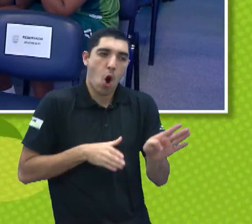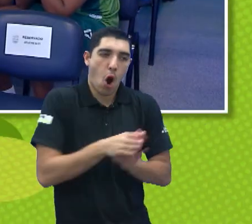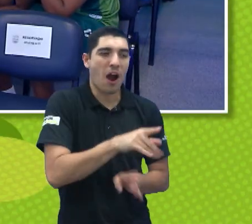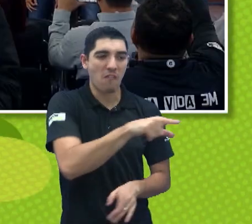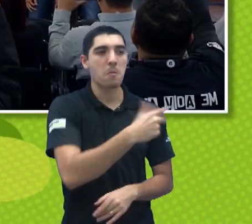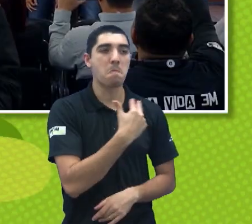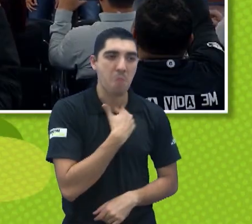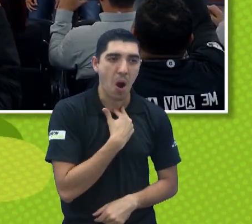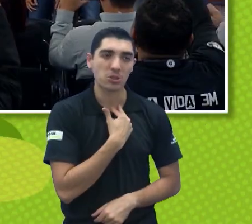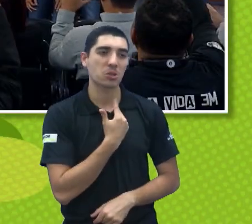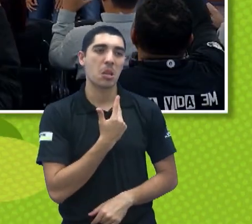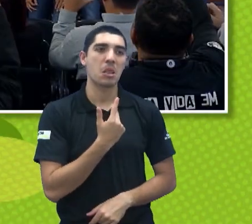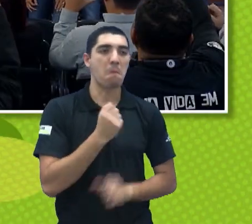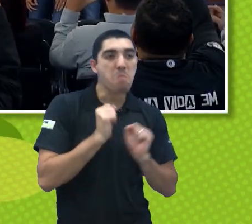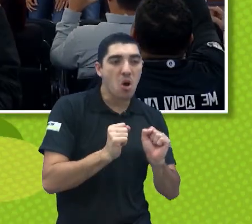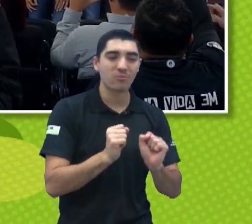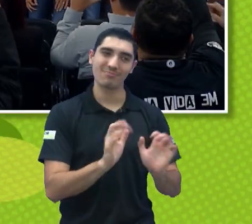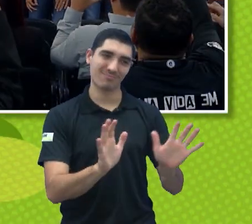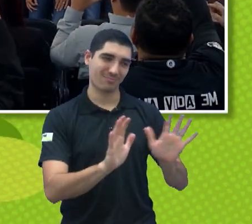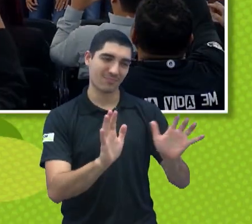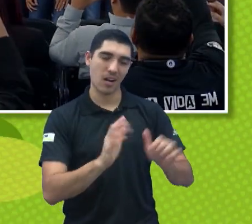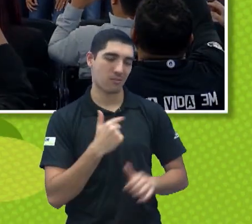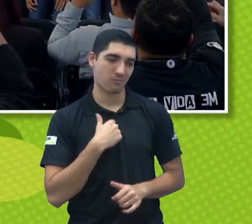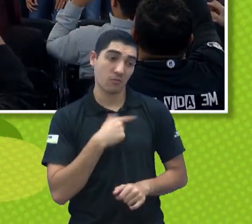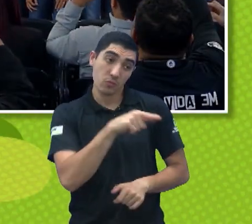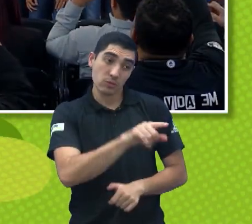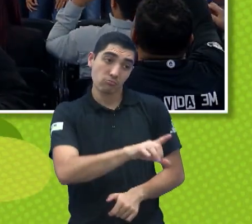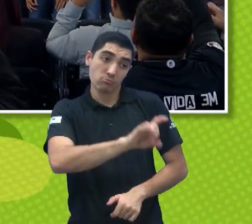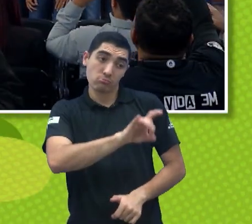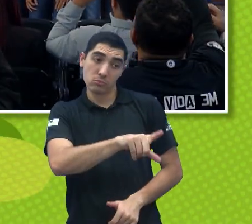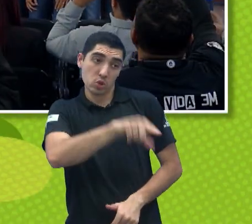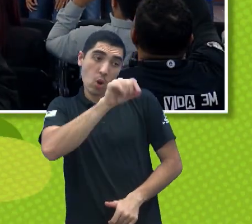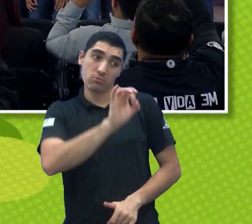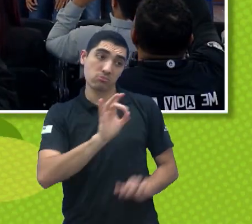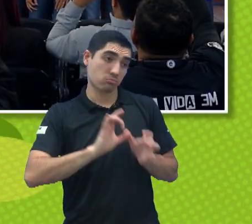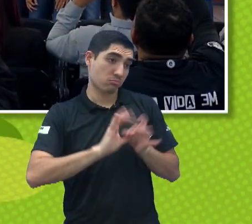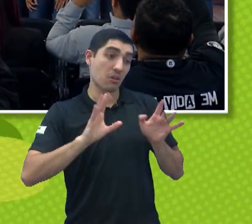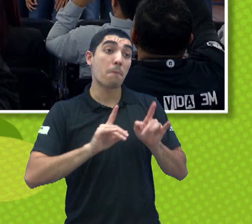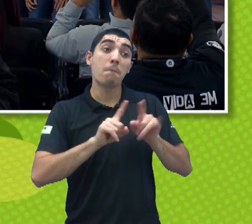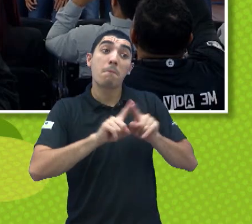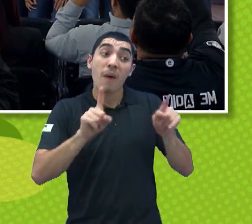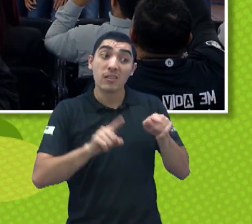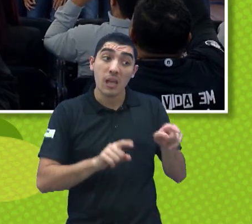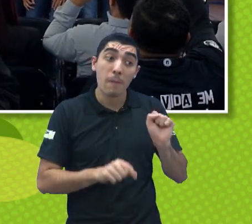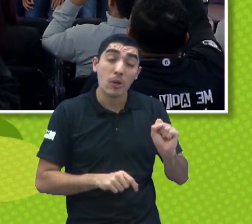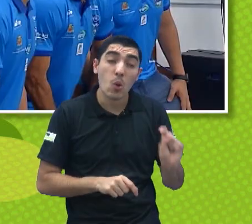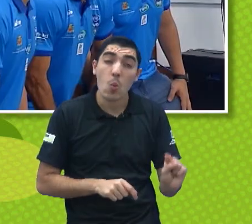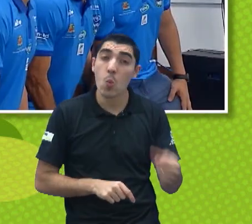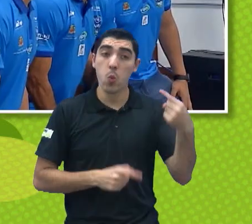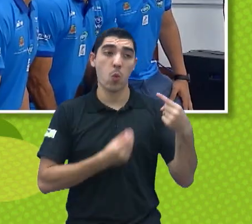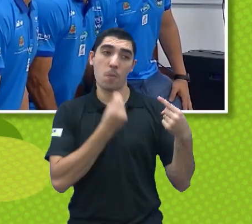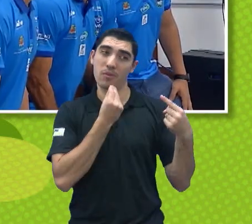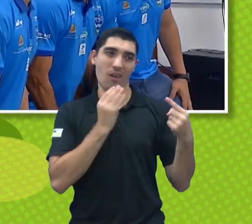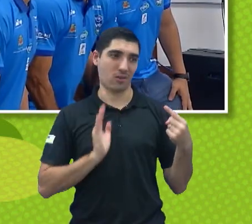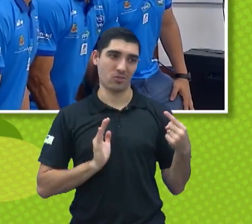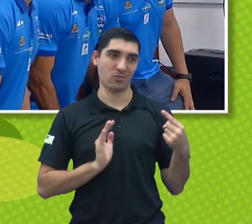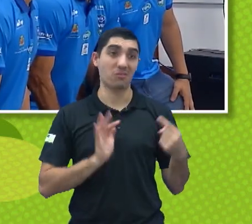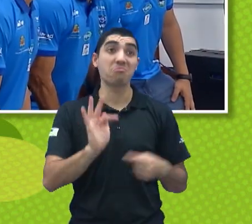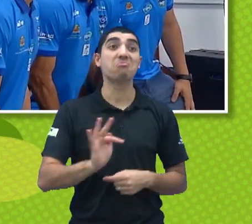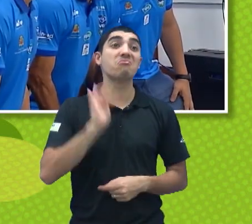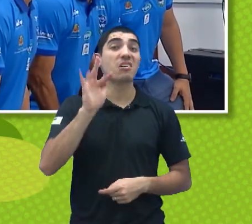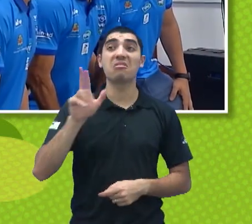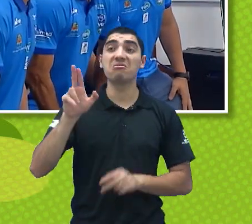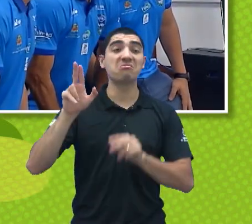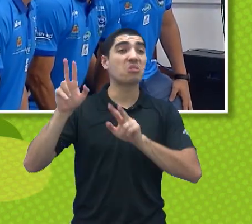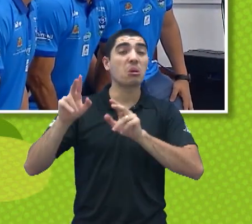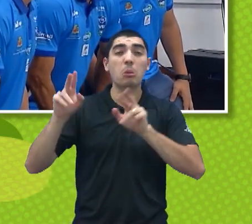mas eu posso falar para você que talvez essa oportunidade não apareça de novo na tua vida, na tua carreira. Ele já deu o caminho. Então você vai pescando, né?